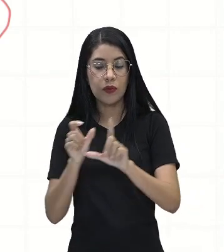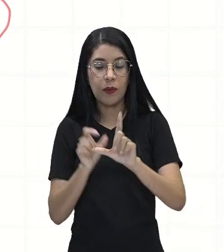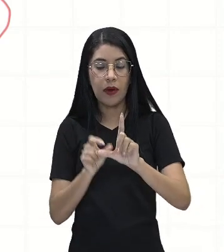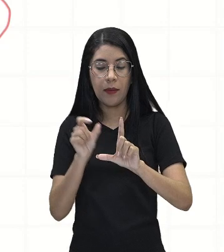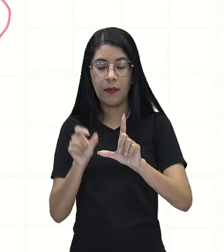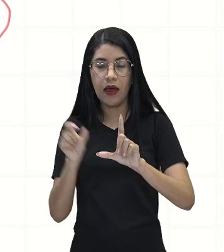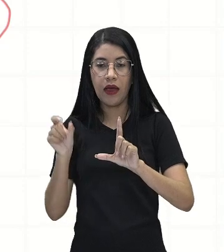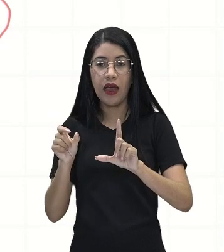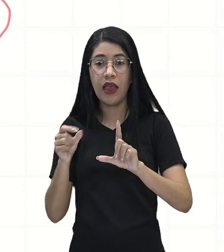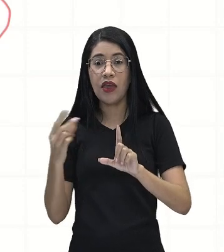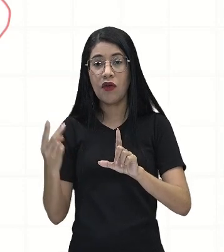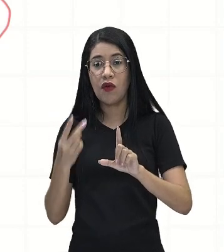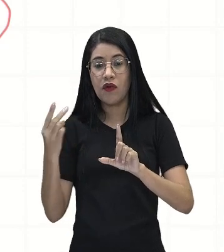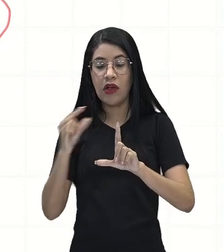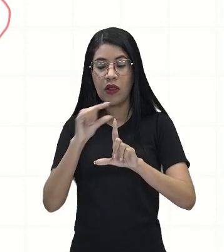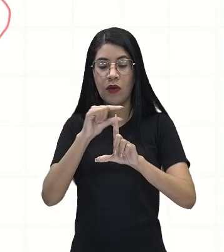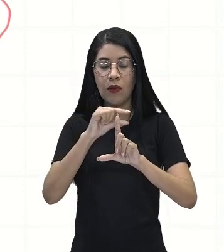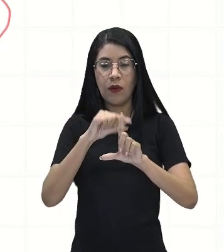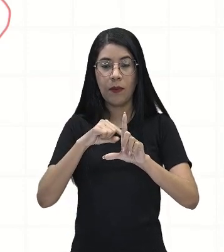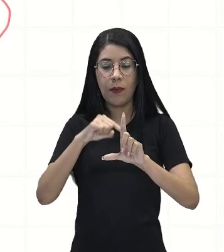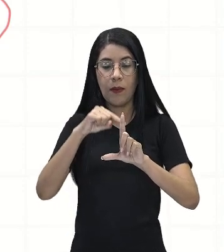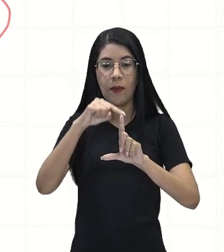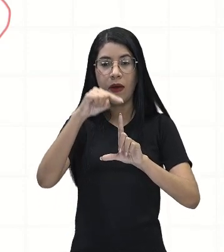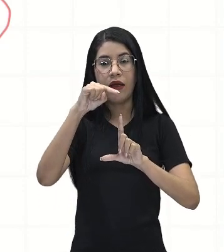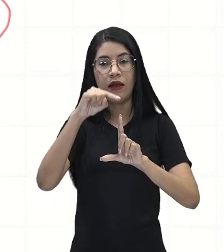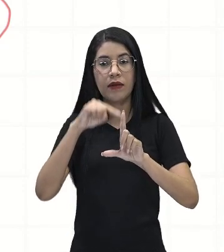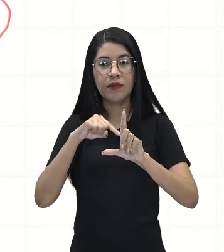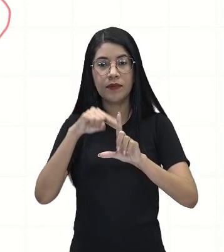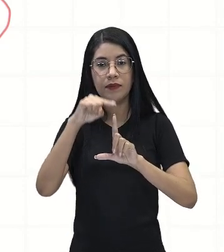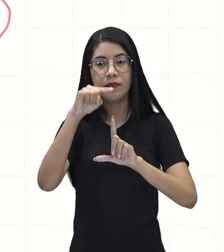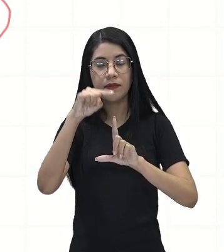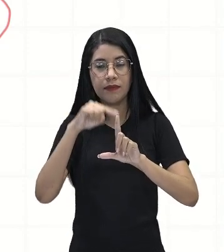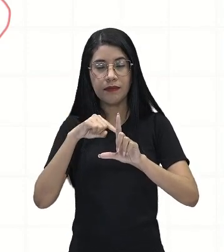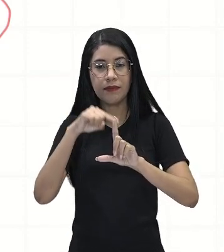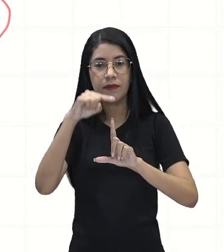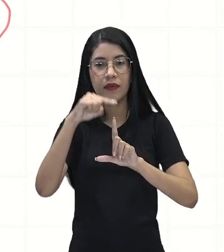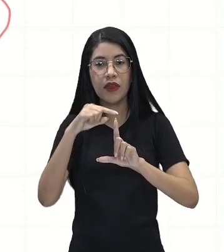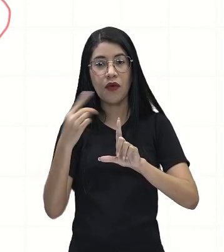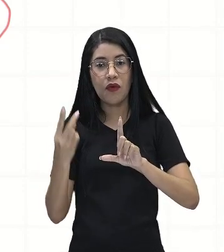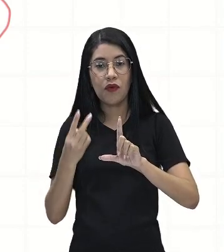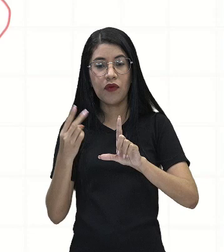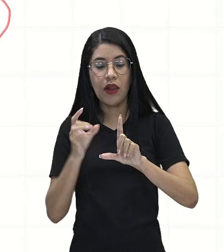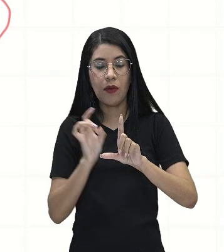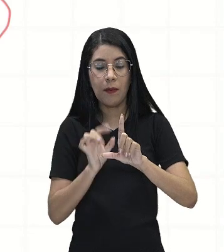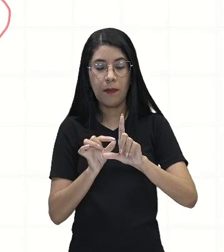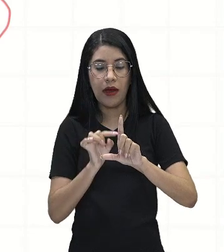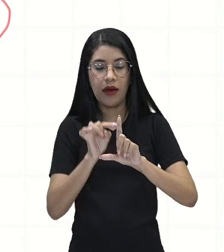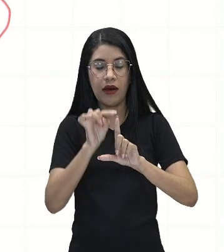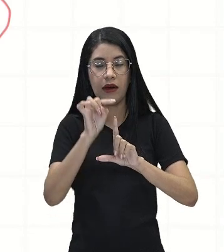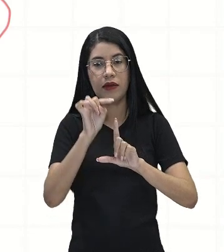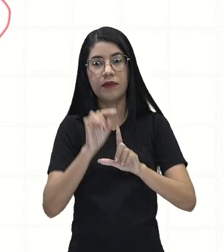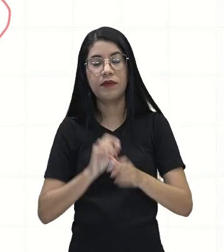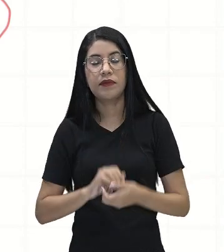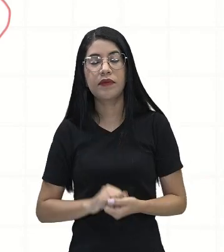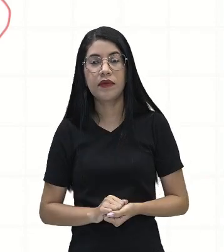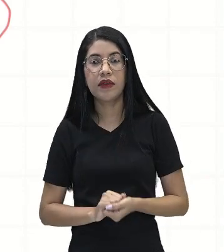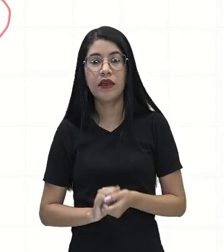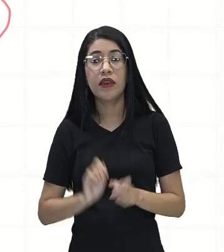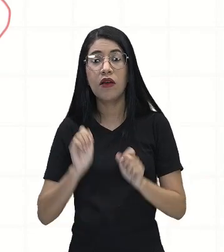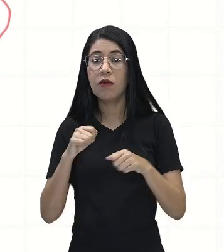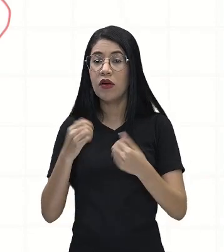os valores, eles são organizados ao longo do eixo vertical. Então, aí a gente pode fazer